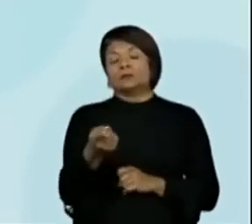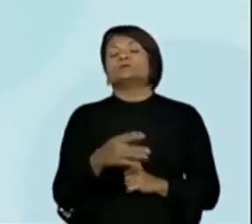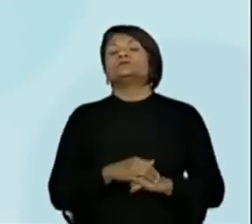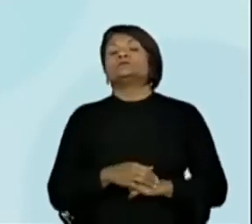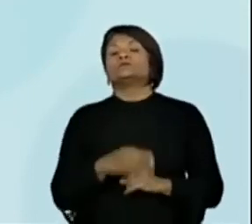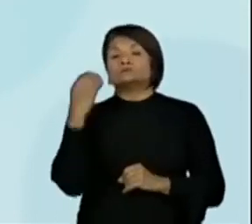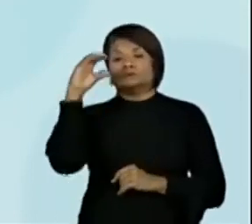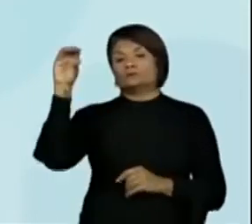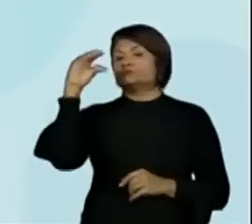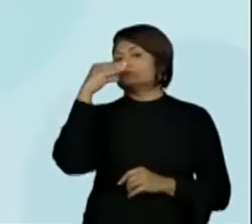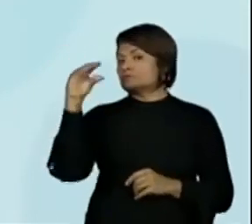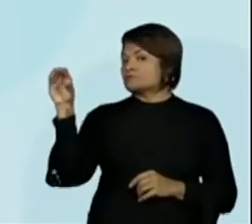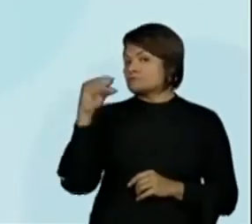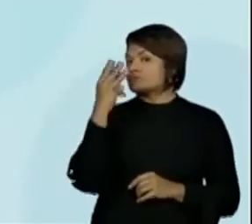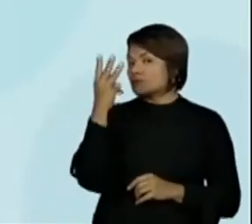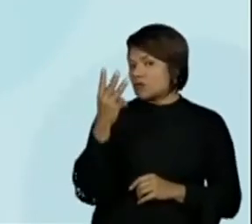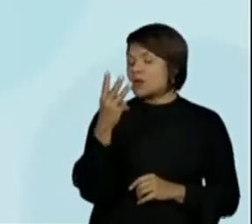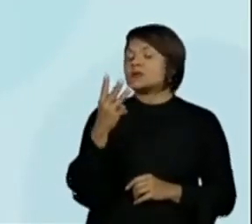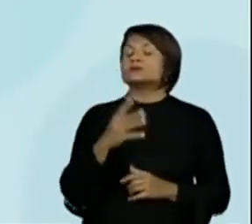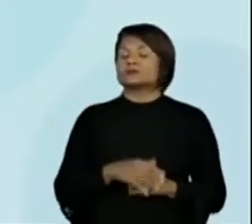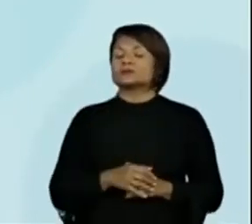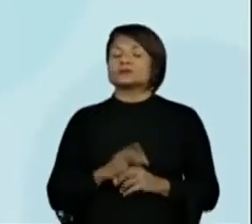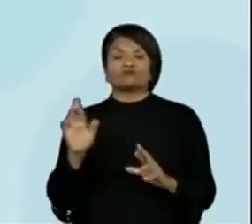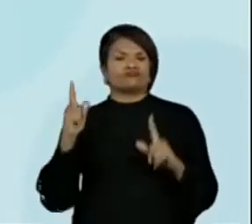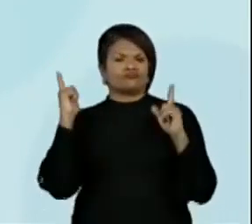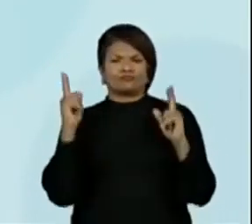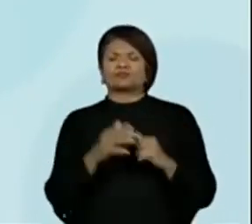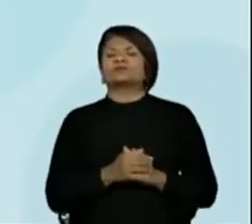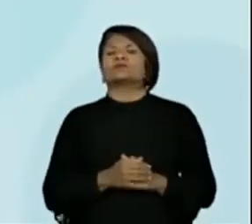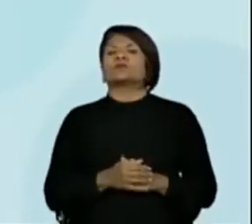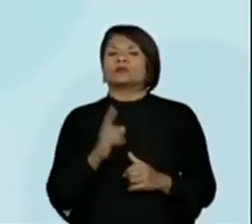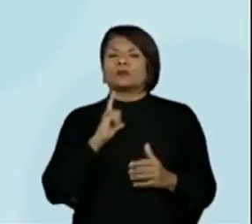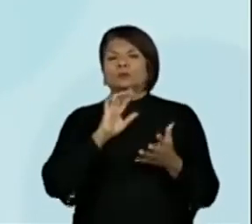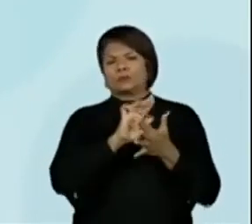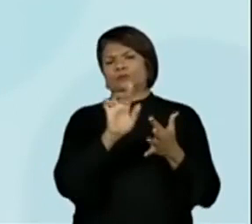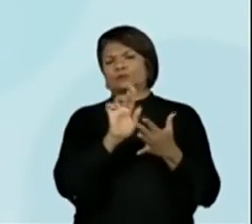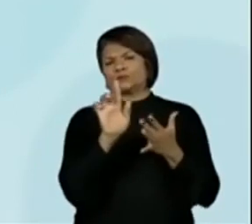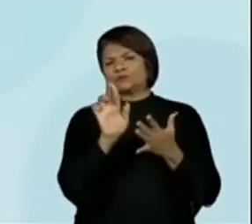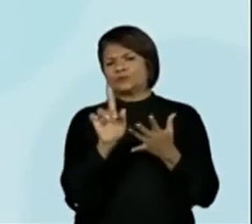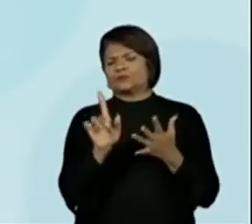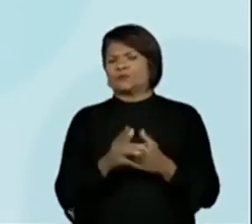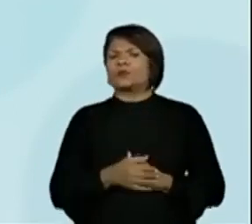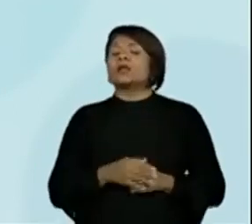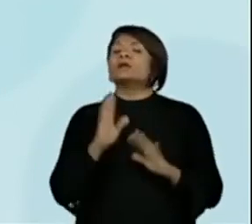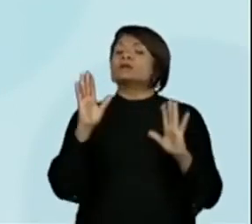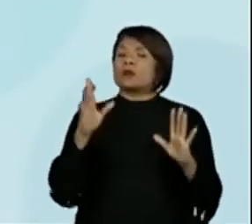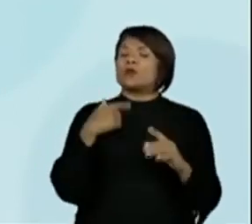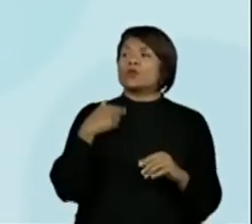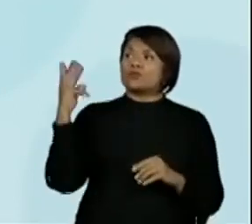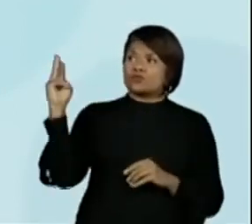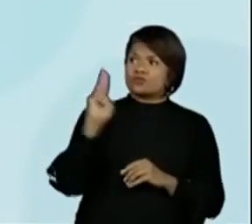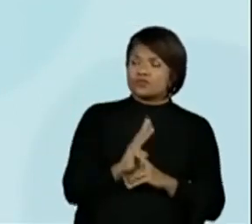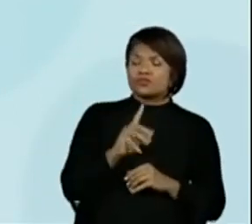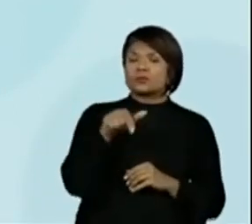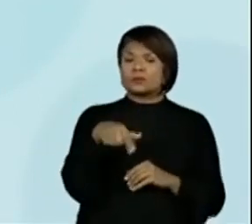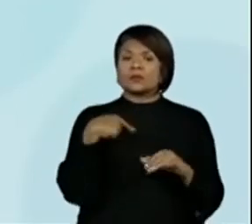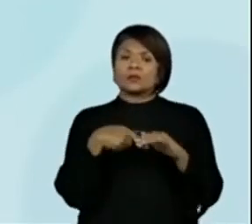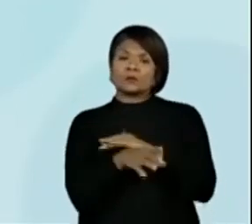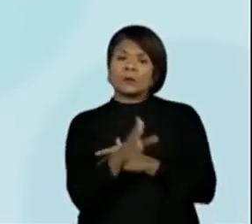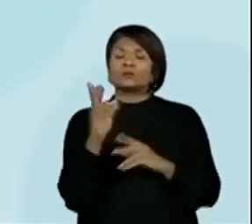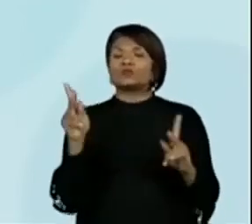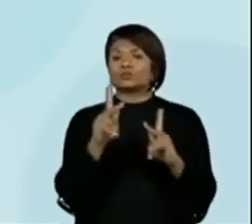agora não foi, 3 novos inusitados visitantes. Então, tá aqui os nomes dos visitantes. Eles irão compor a entrada do shopping